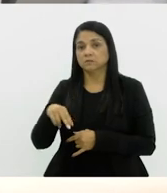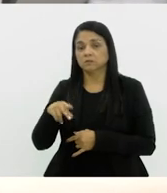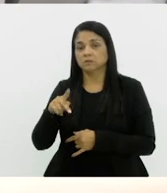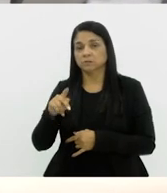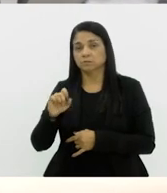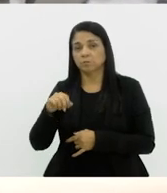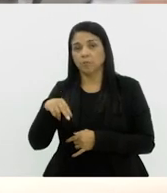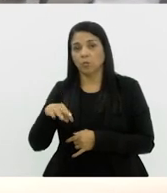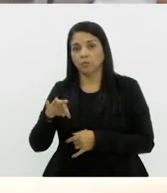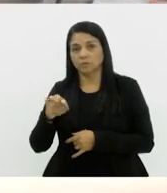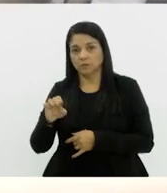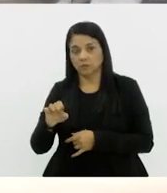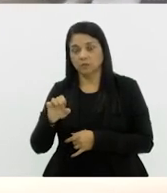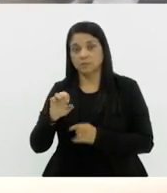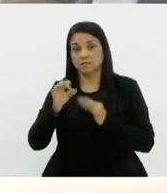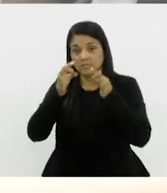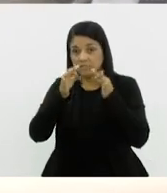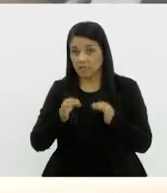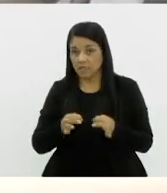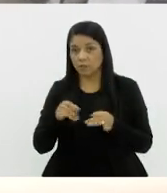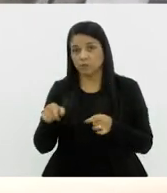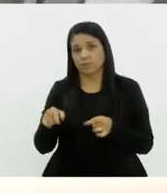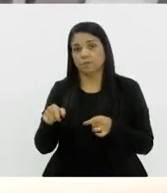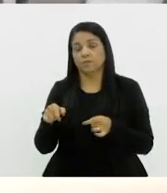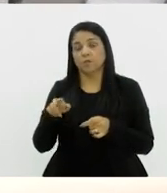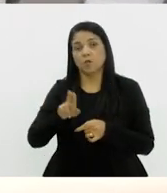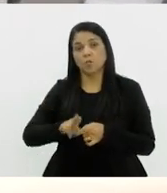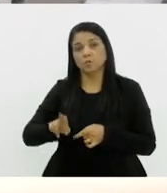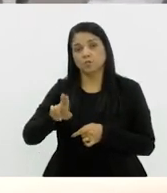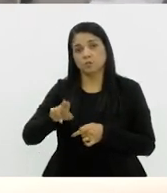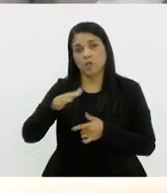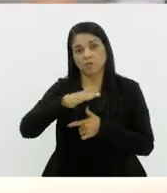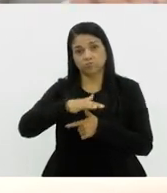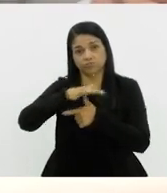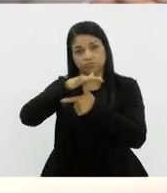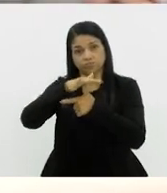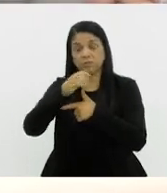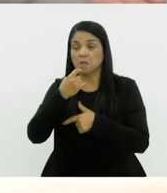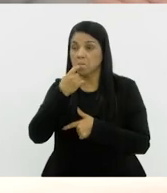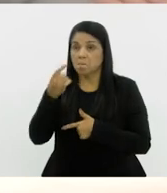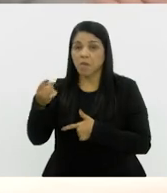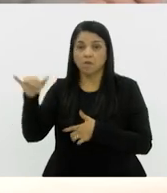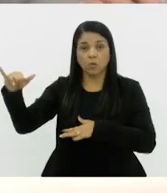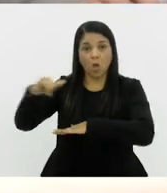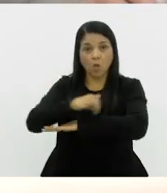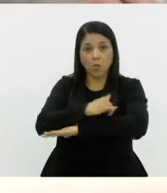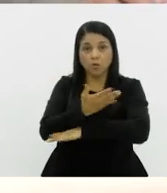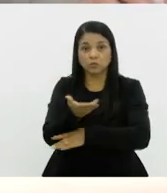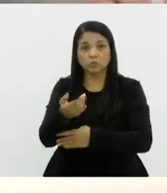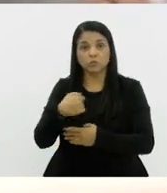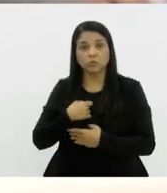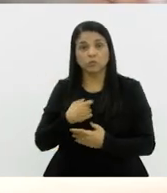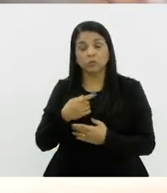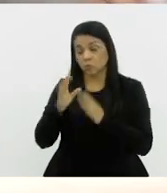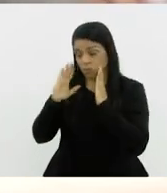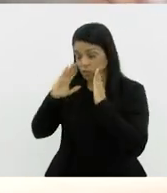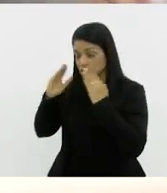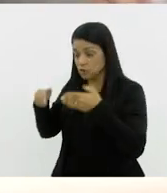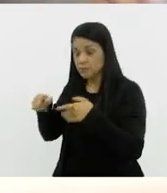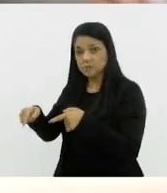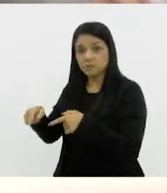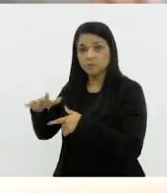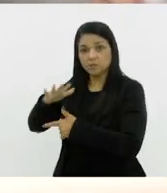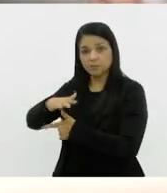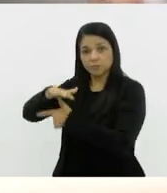esses. Se tem específico para perto dos aeroportos, para não chocar com outro avião, por que não tem um específico para